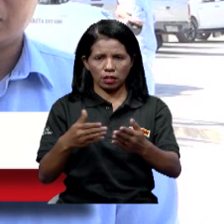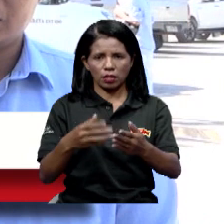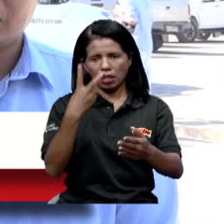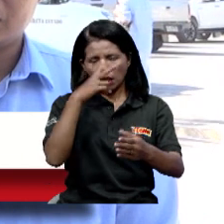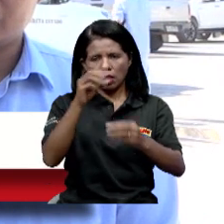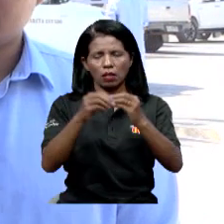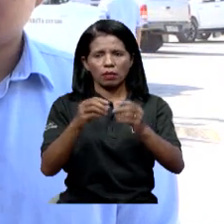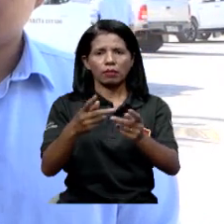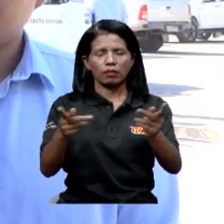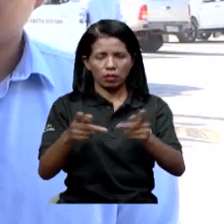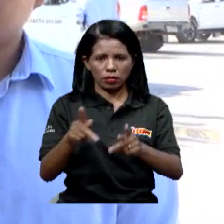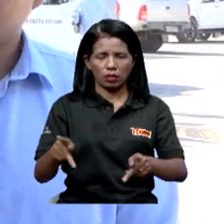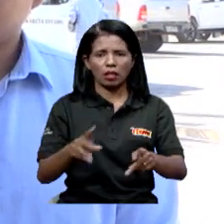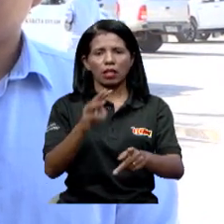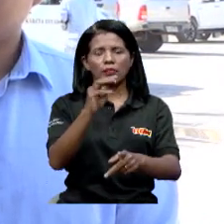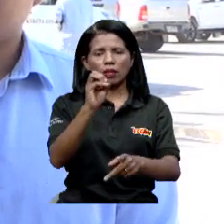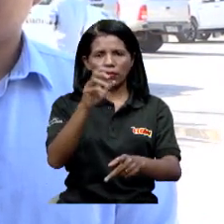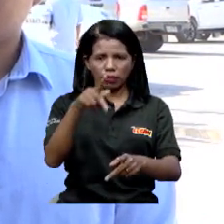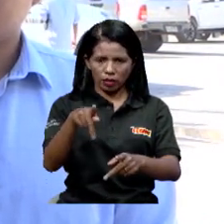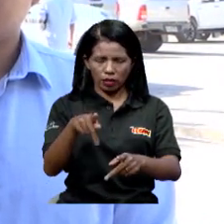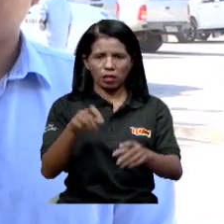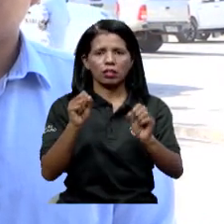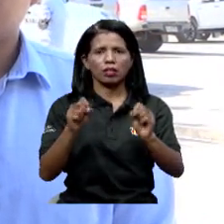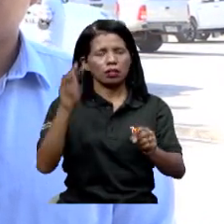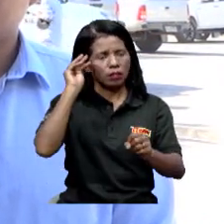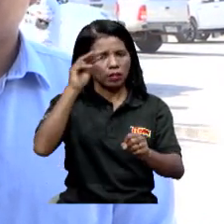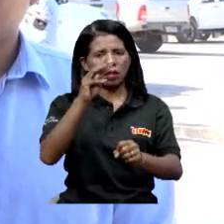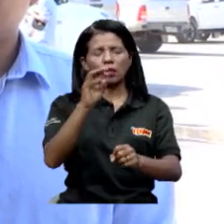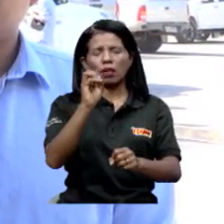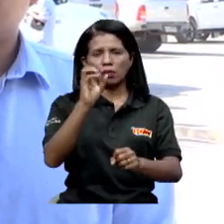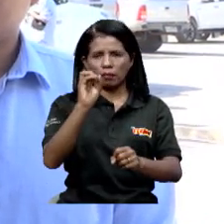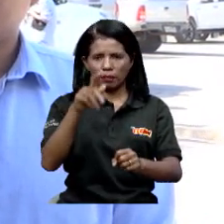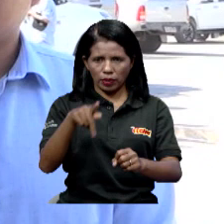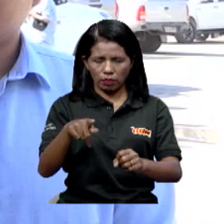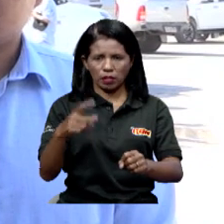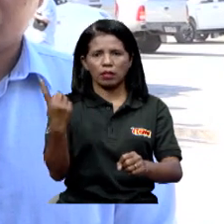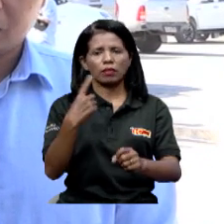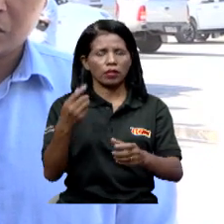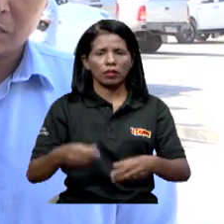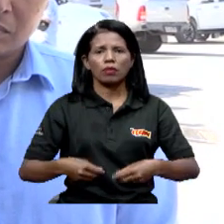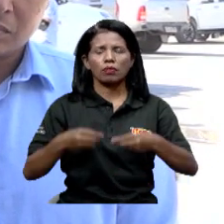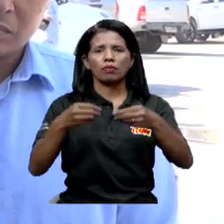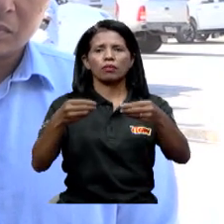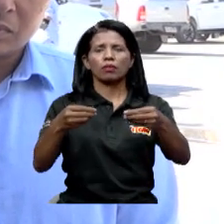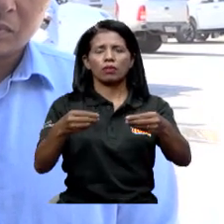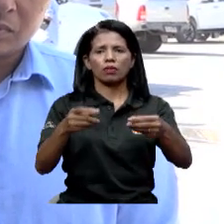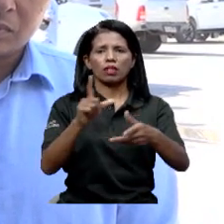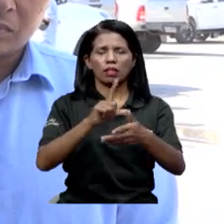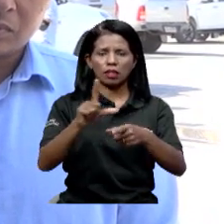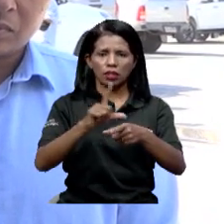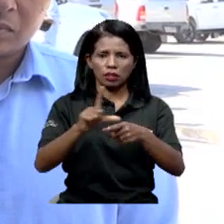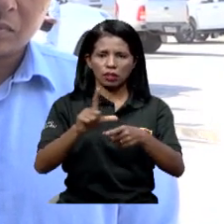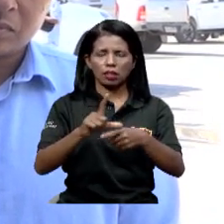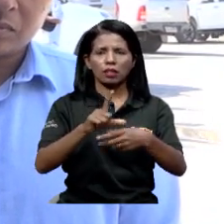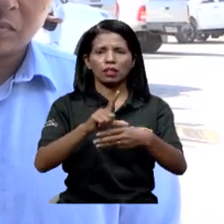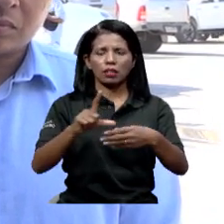públicas. Obras públicas, mas sei, Ministério de Obras Públicas, mas sei, for licença ba ita prato hari